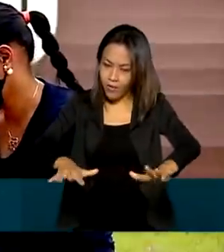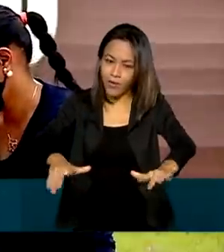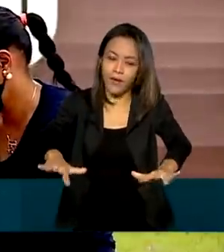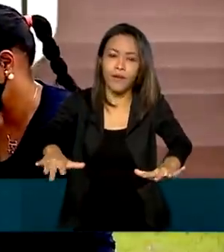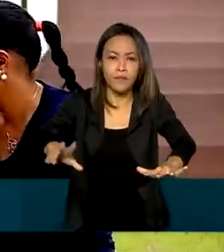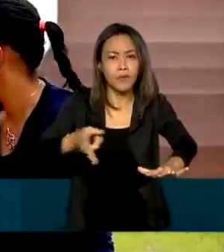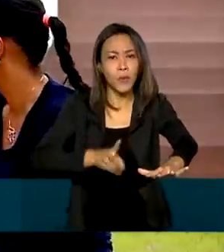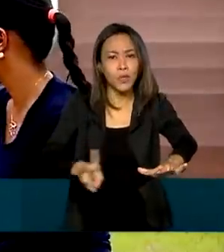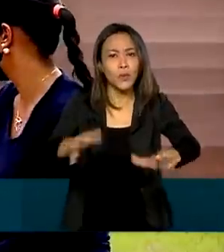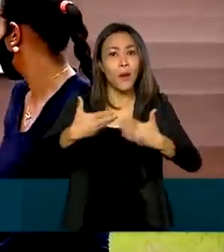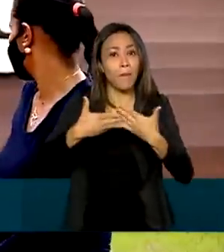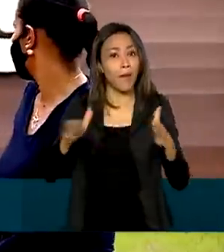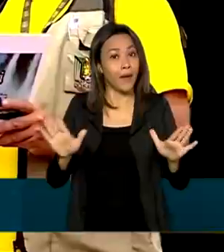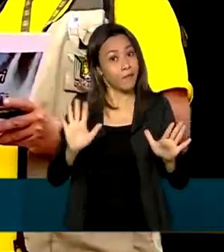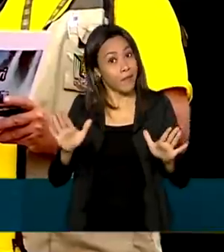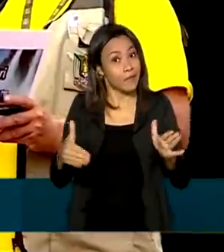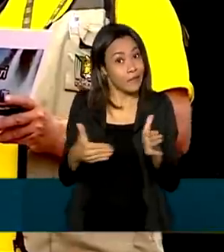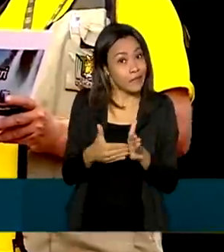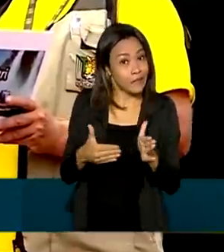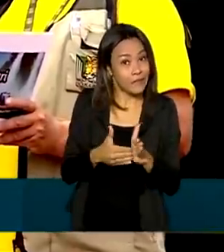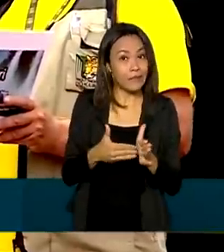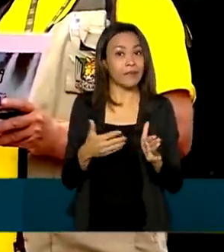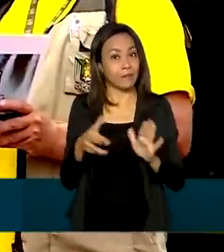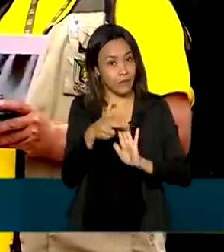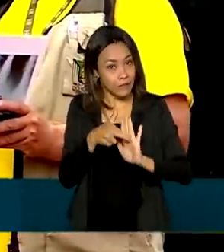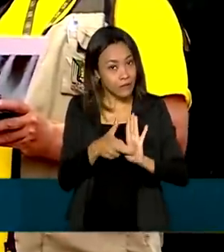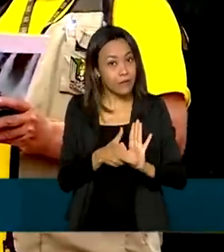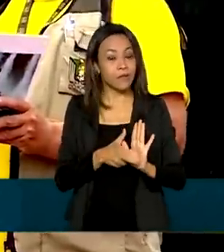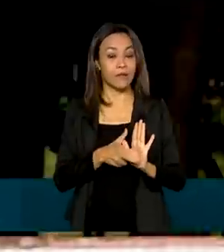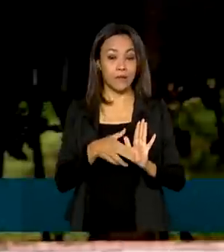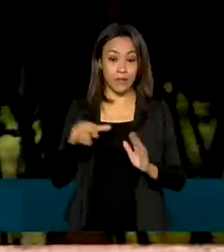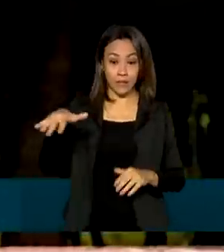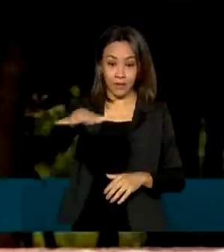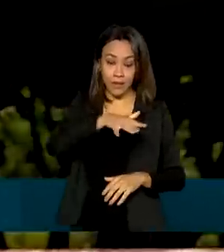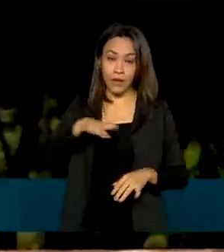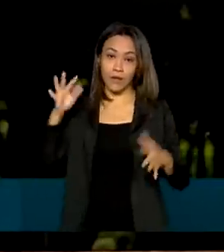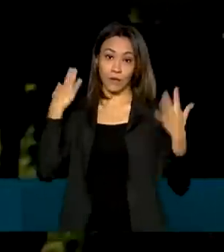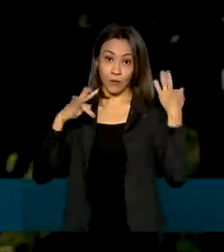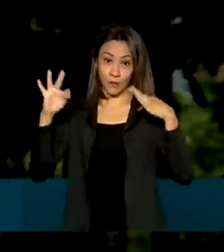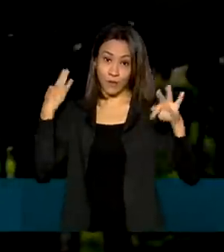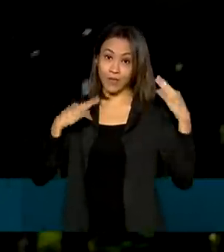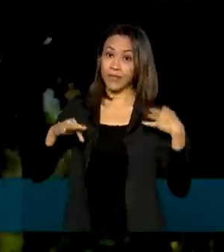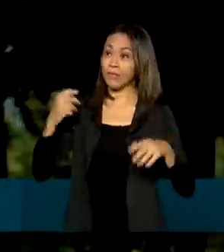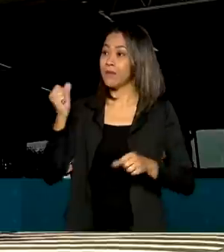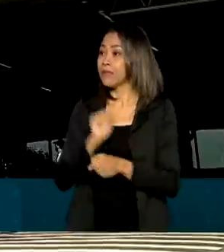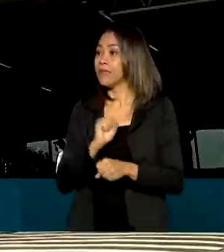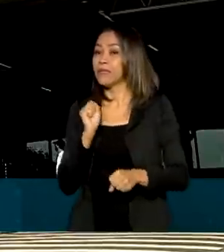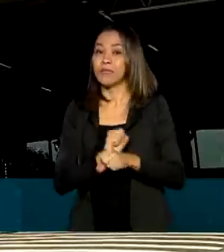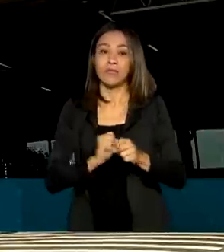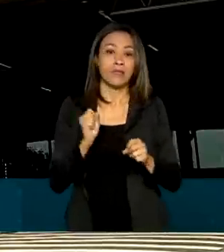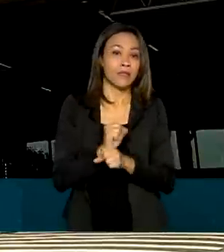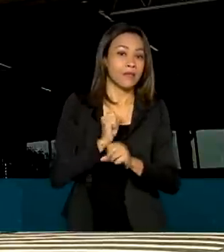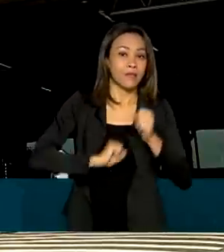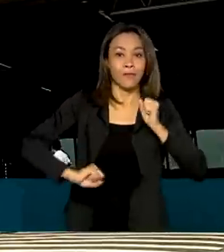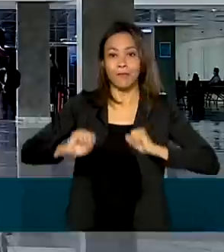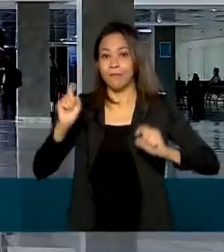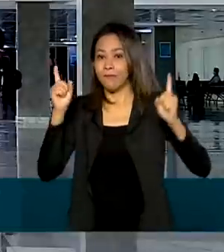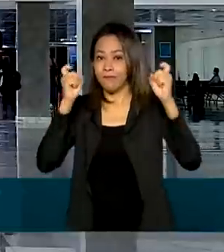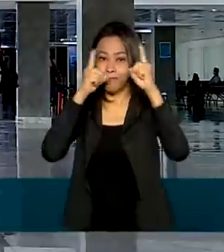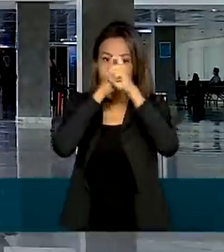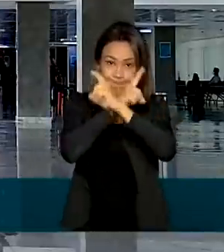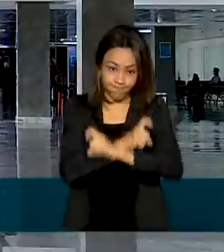continuam abertos, mas com restrições. Porém, o setor turístico agoniza em tempos de pandemia. Em fevereiro,